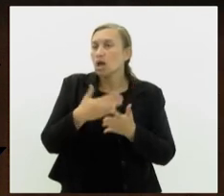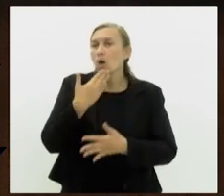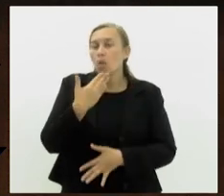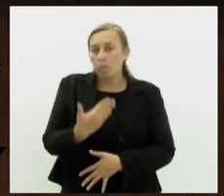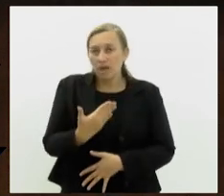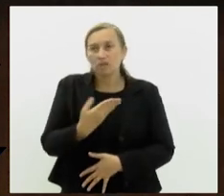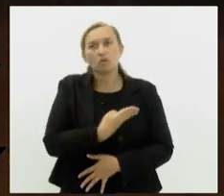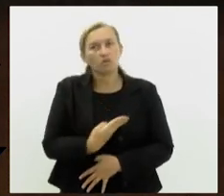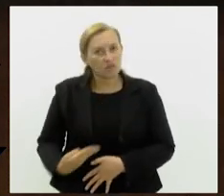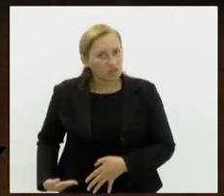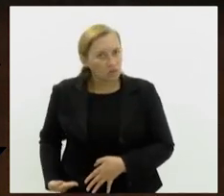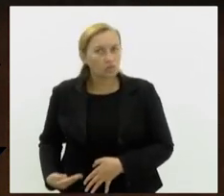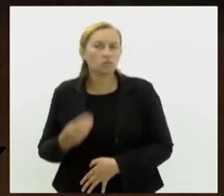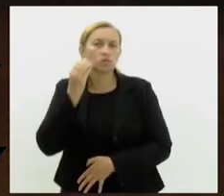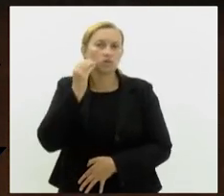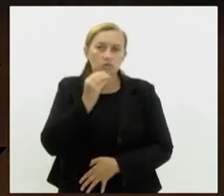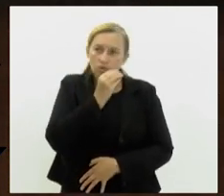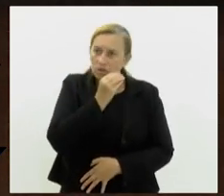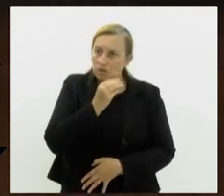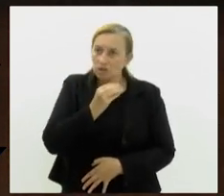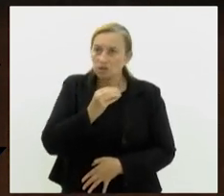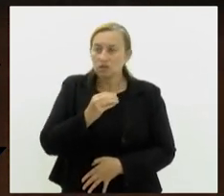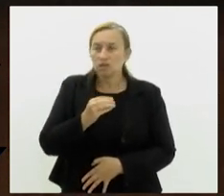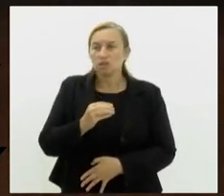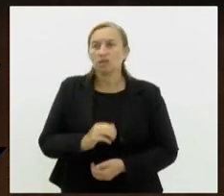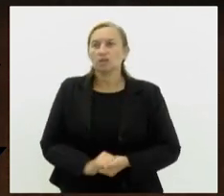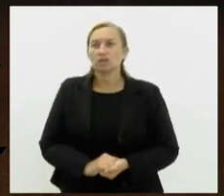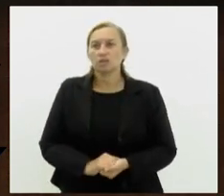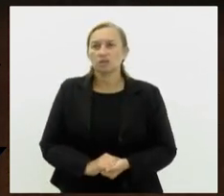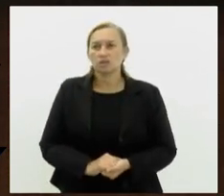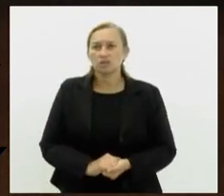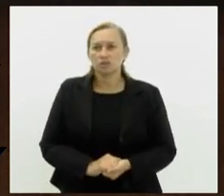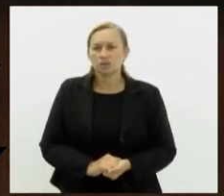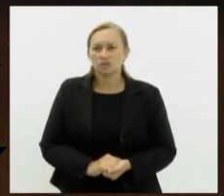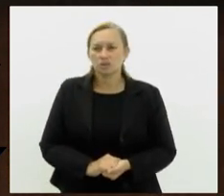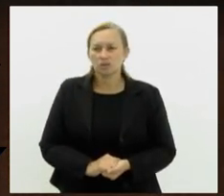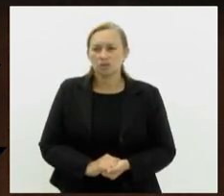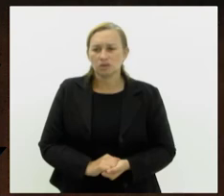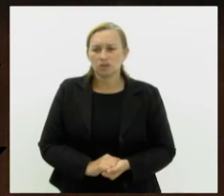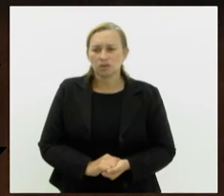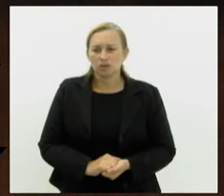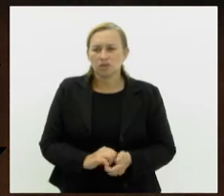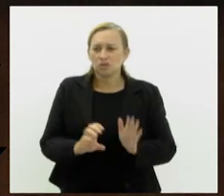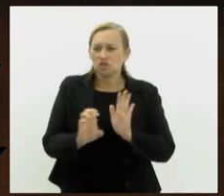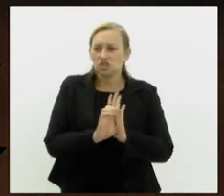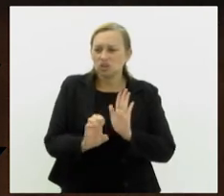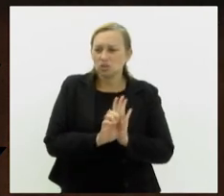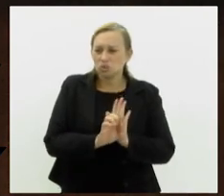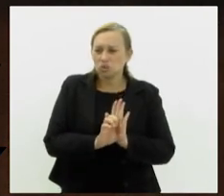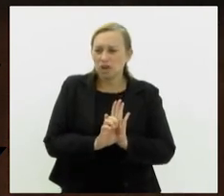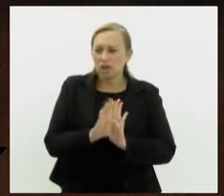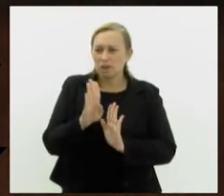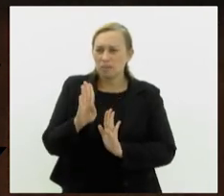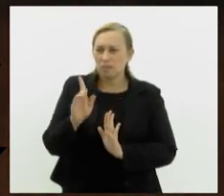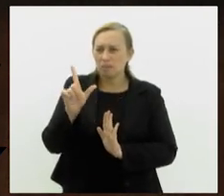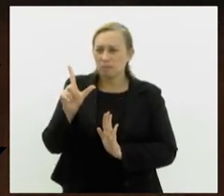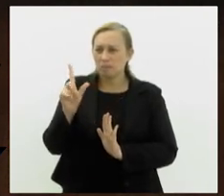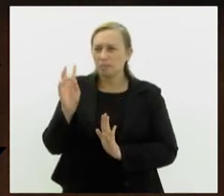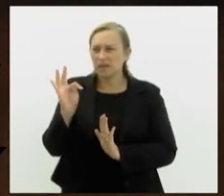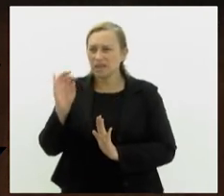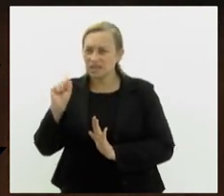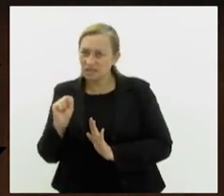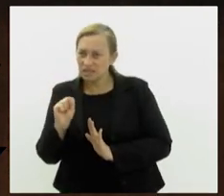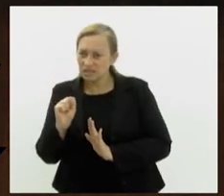ao governador Cláudio Castro que sancione o Estatuto das Blitz que foi aprovado na Assembleia Legislativa